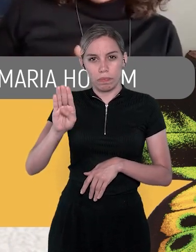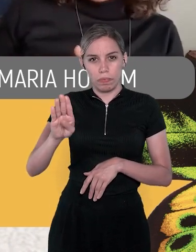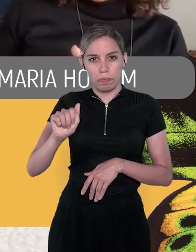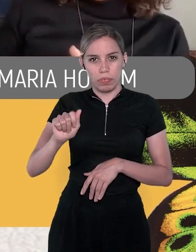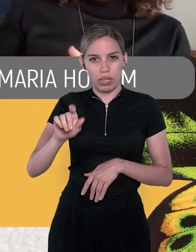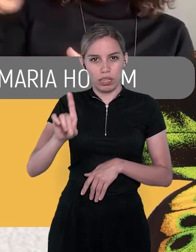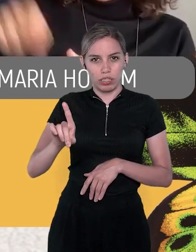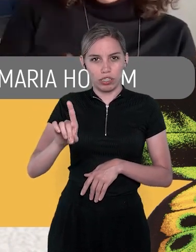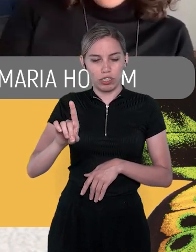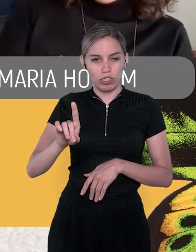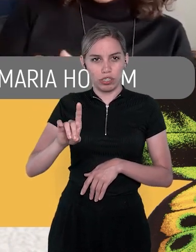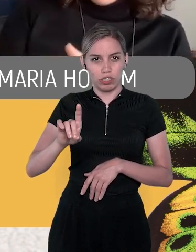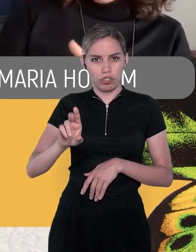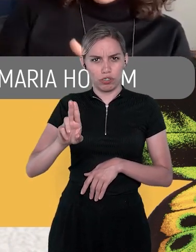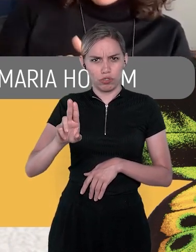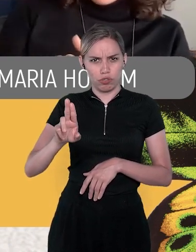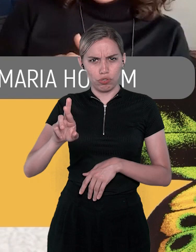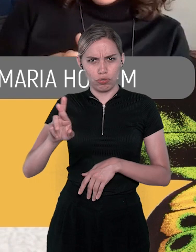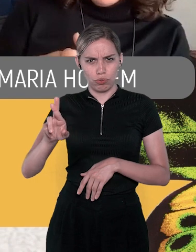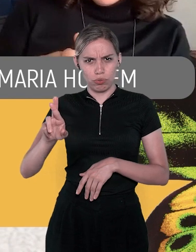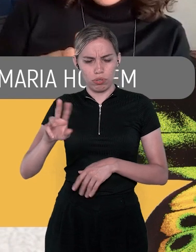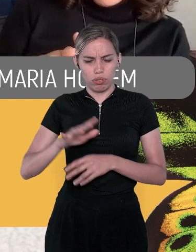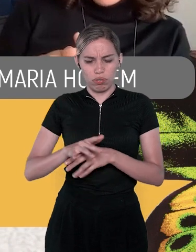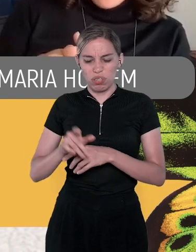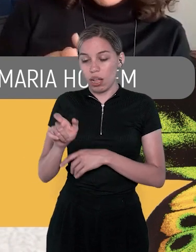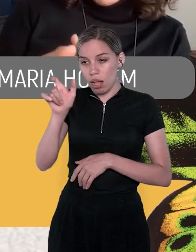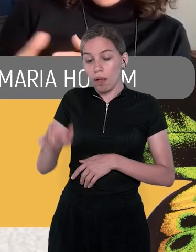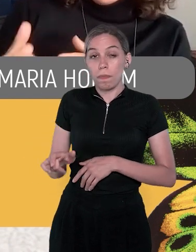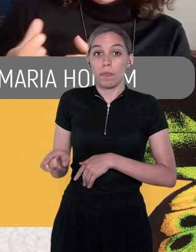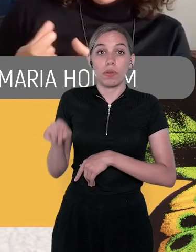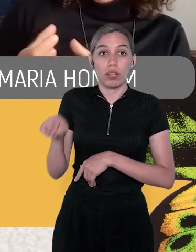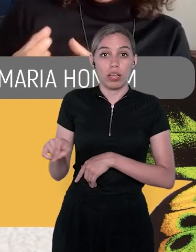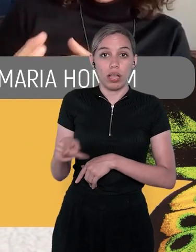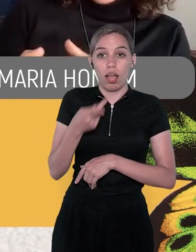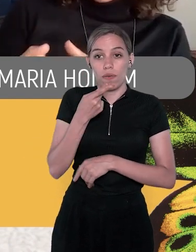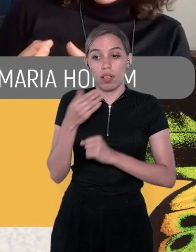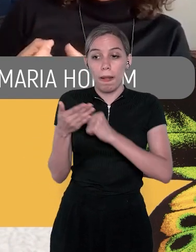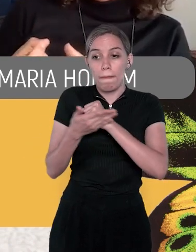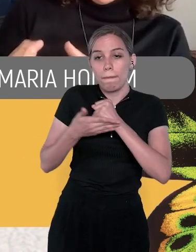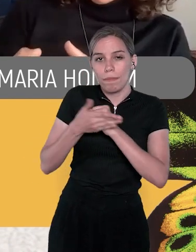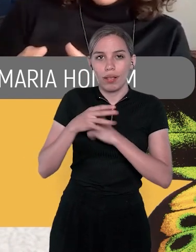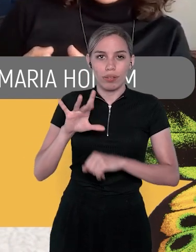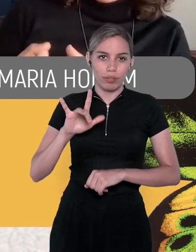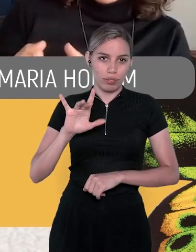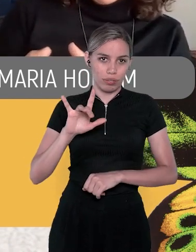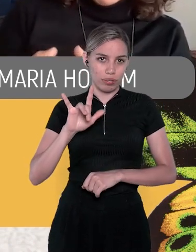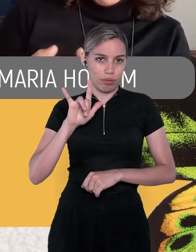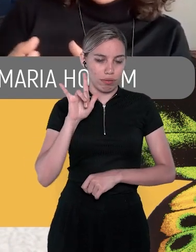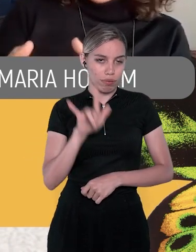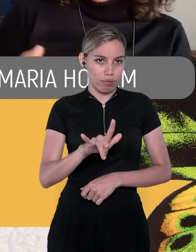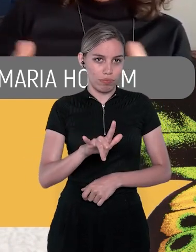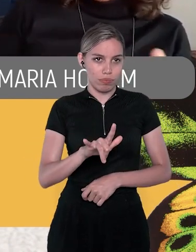raiz, que faz um livro elogio do amor, né? Porque o amor é a base da polis,